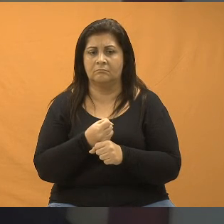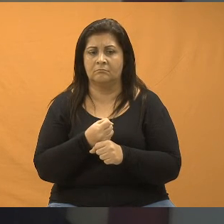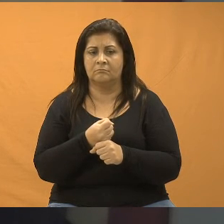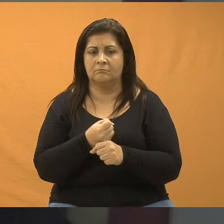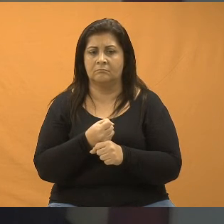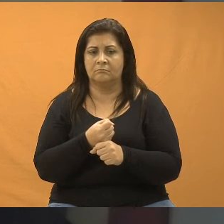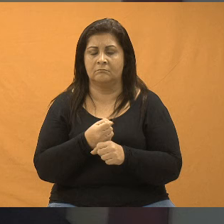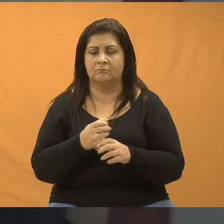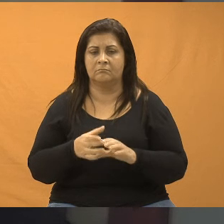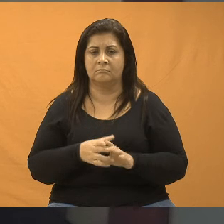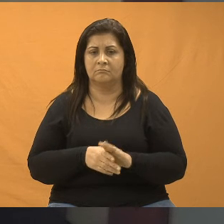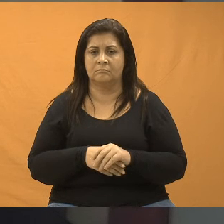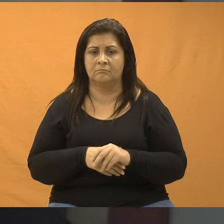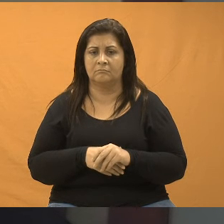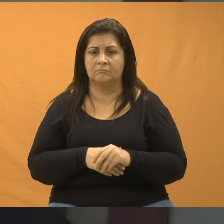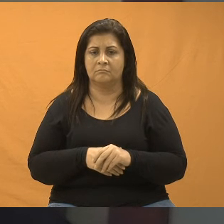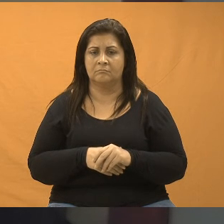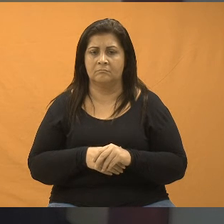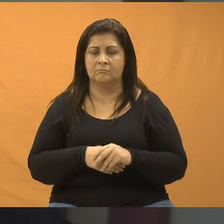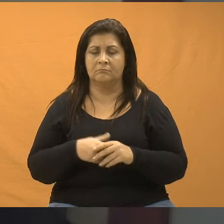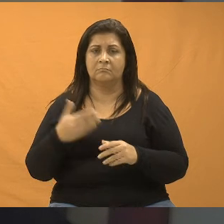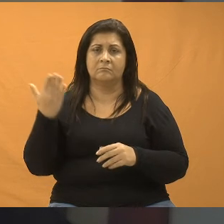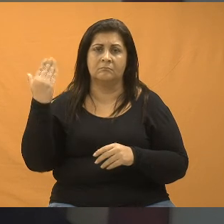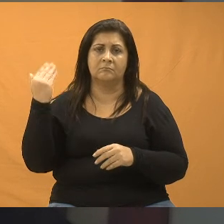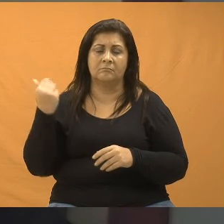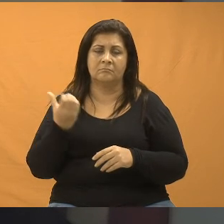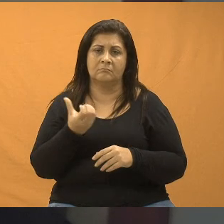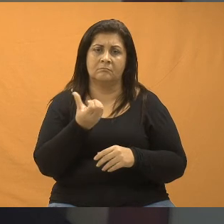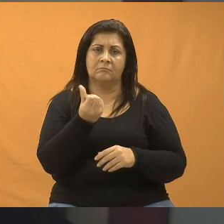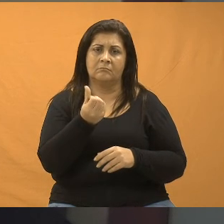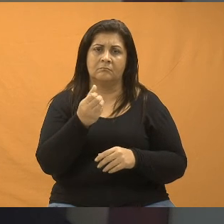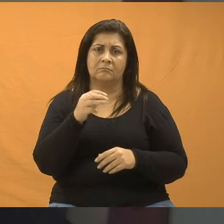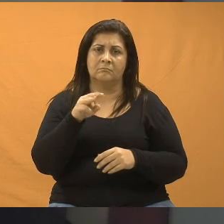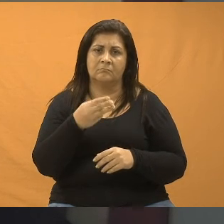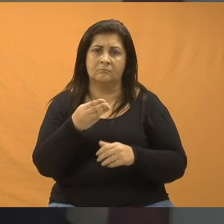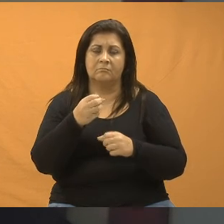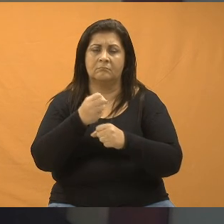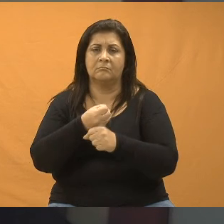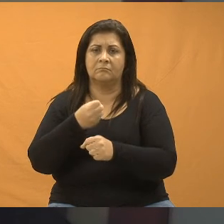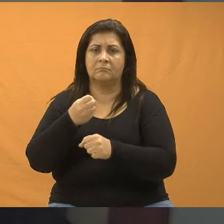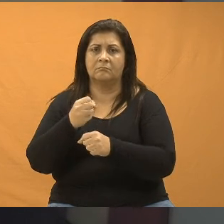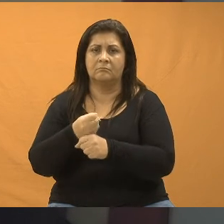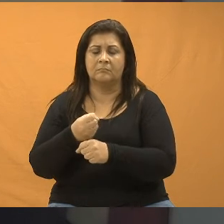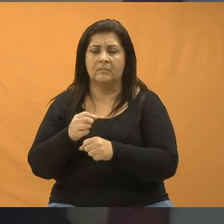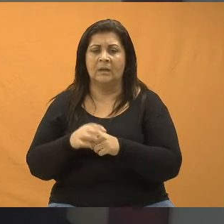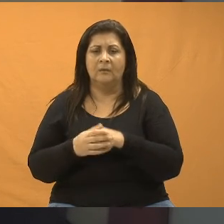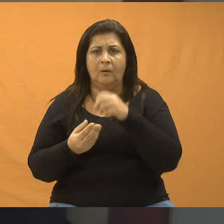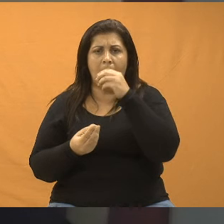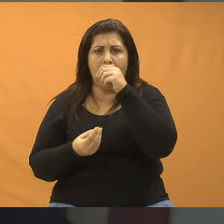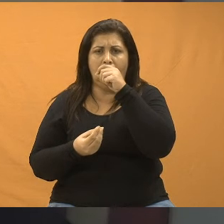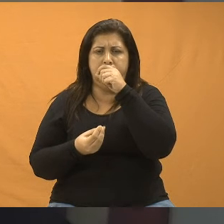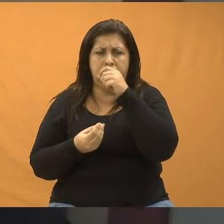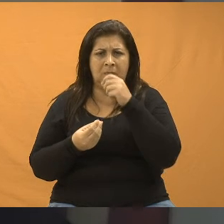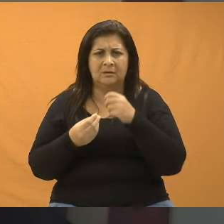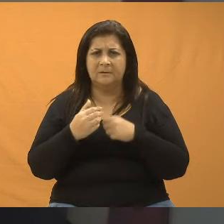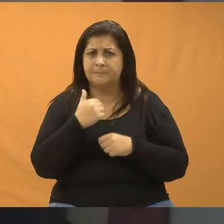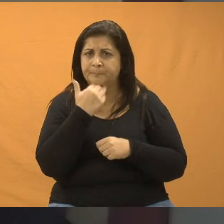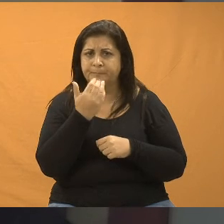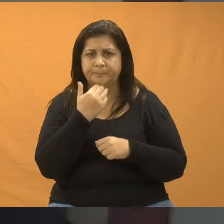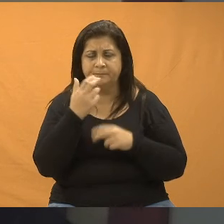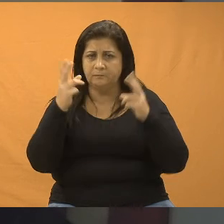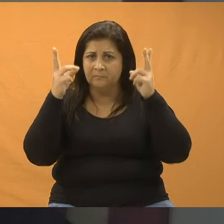o rombo era aproximadamente de 6 milhões por ano. Como é que ninguém viu isso?